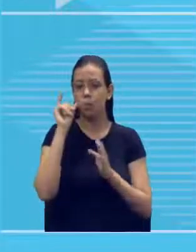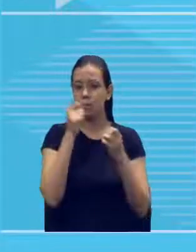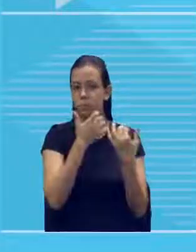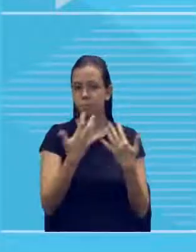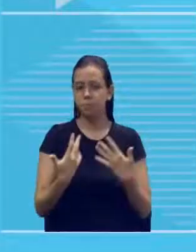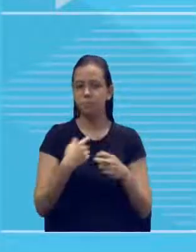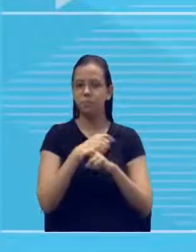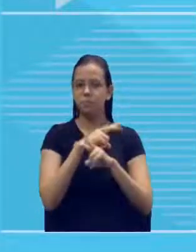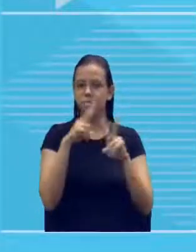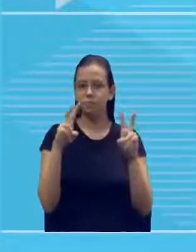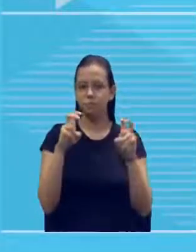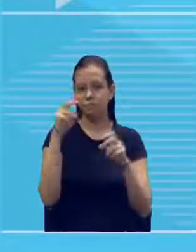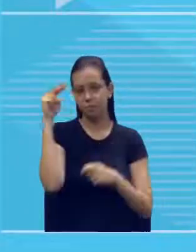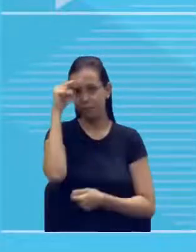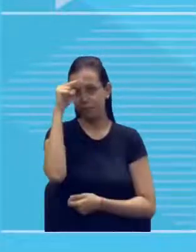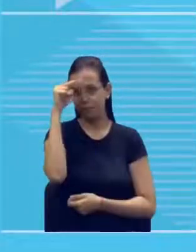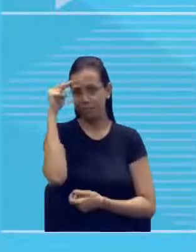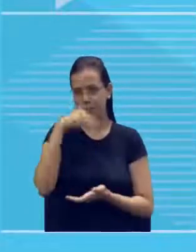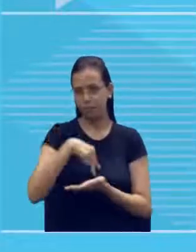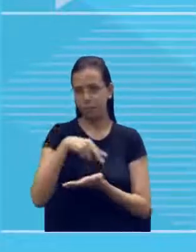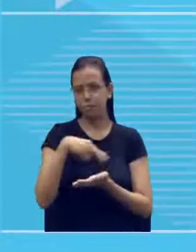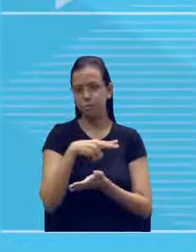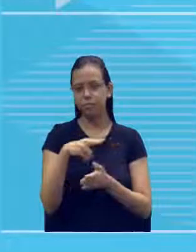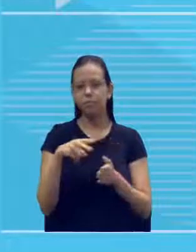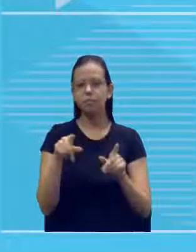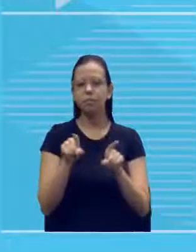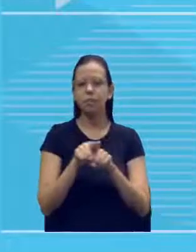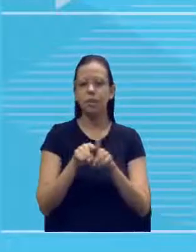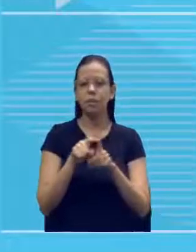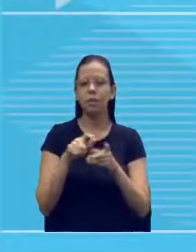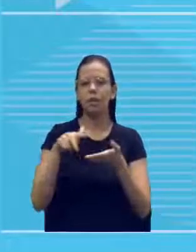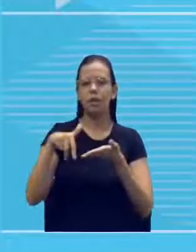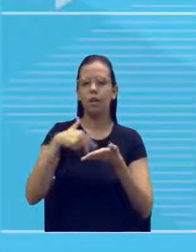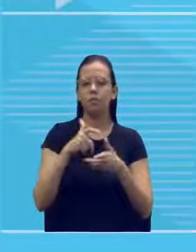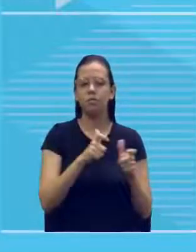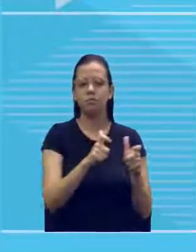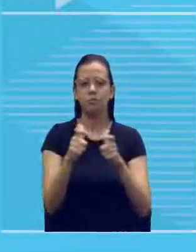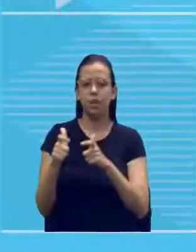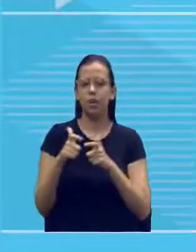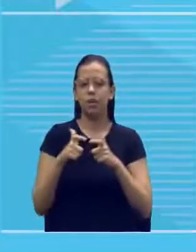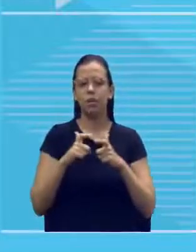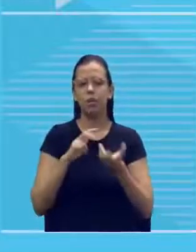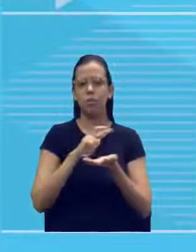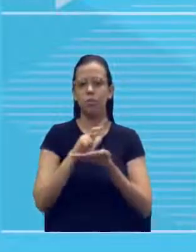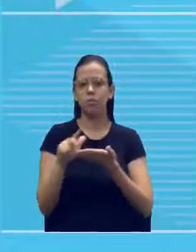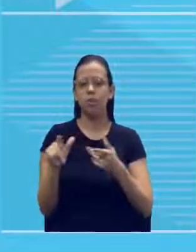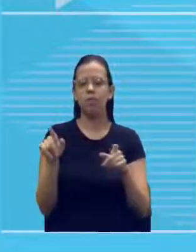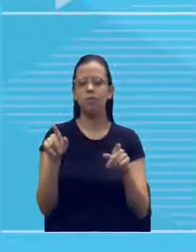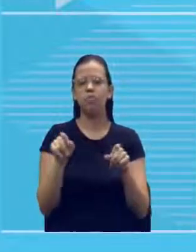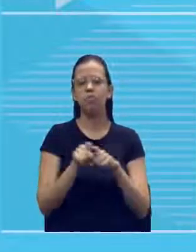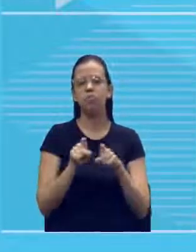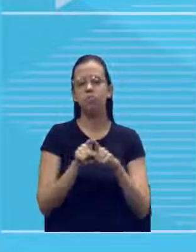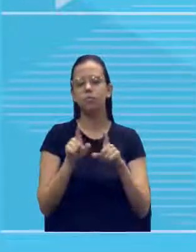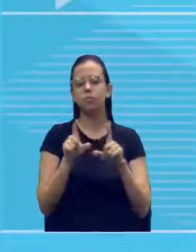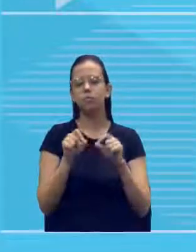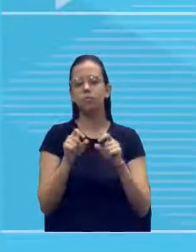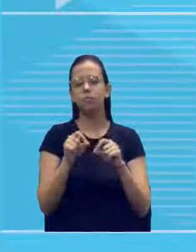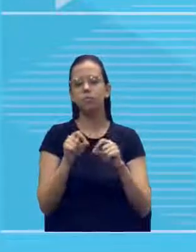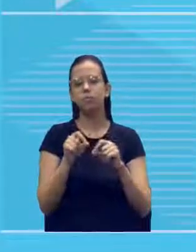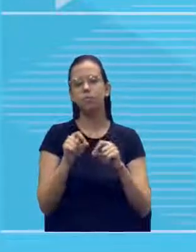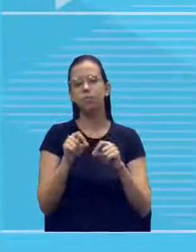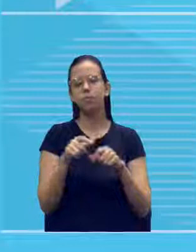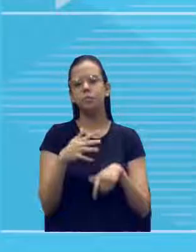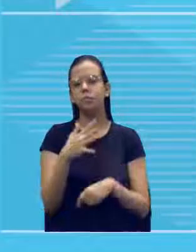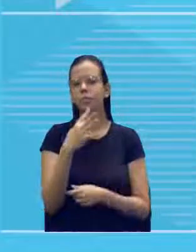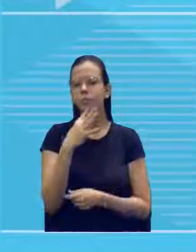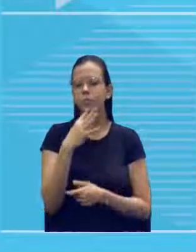o histórico da dança, sobre a dança em diversos locais e dando esse giro, né, no